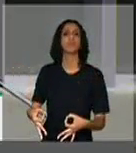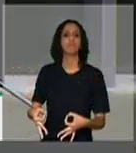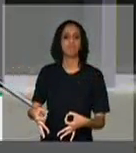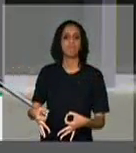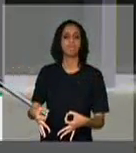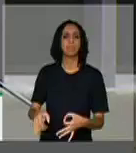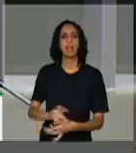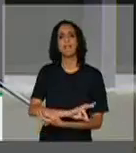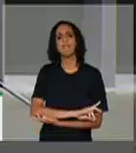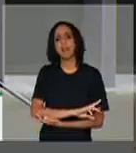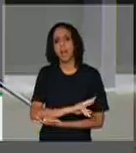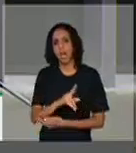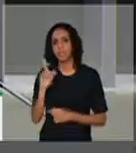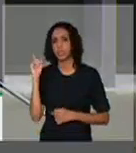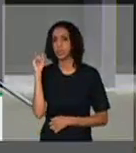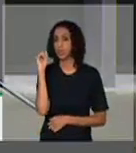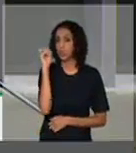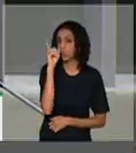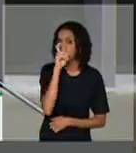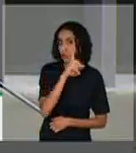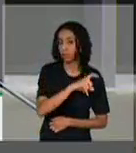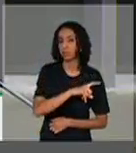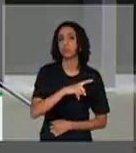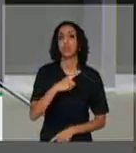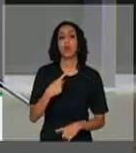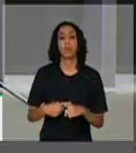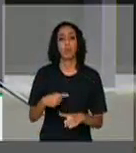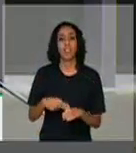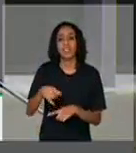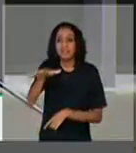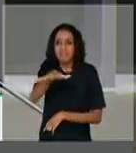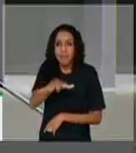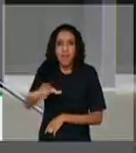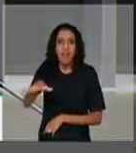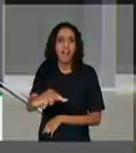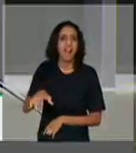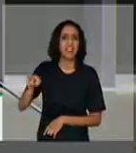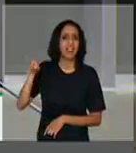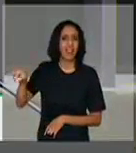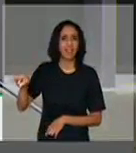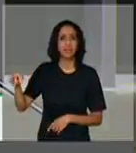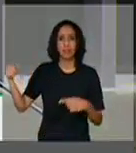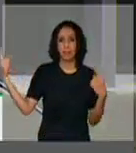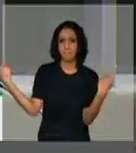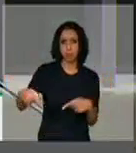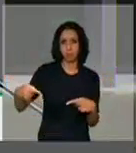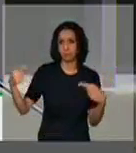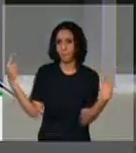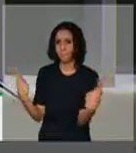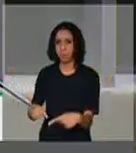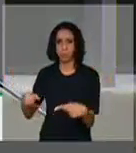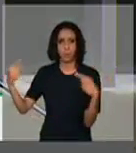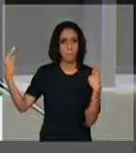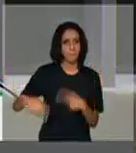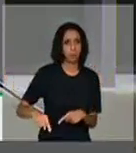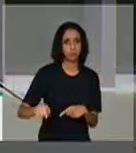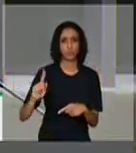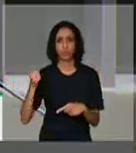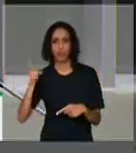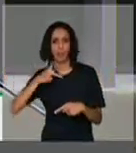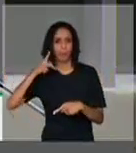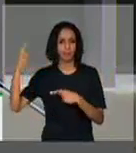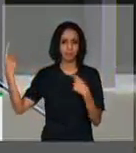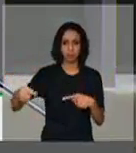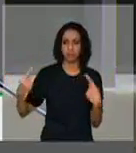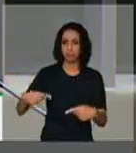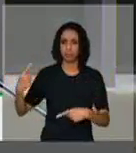as dificuldades geradas por um ambiente geopolítico de disputas incontornáveis.